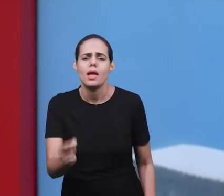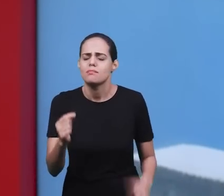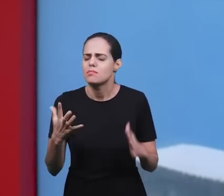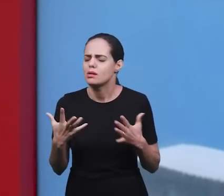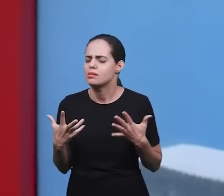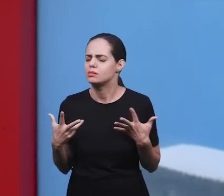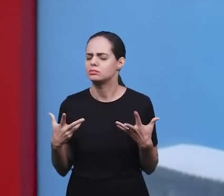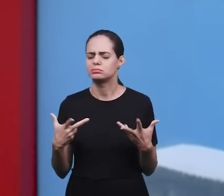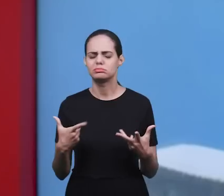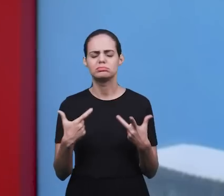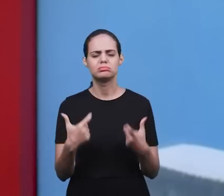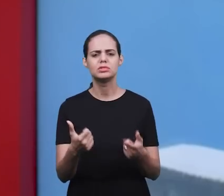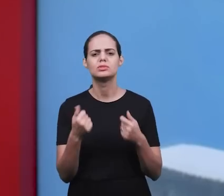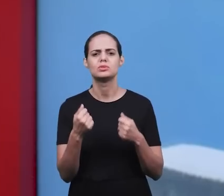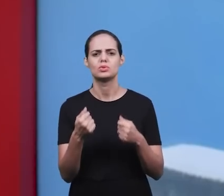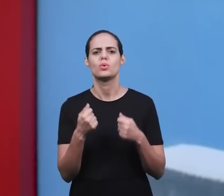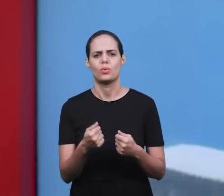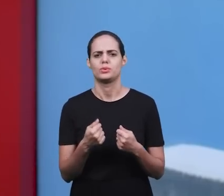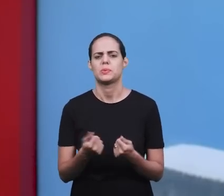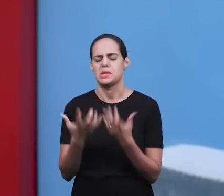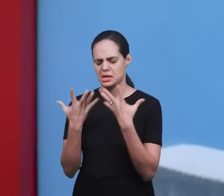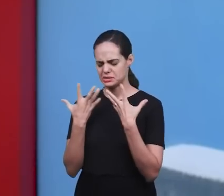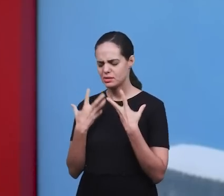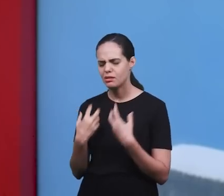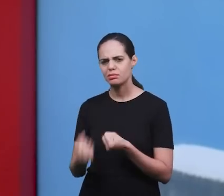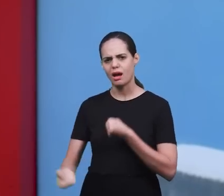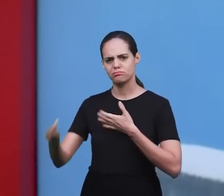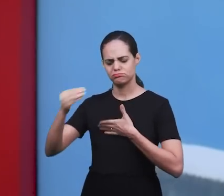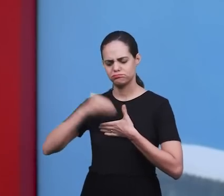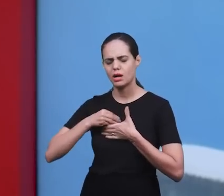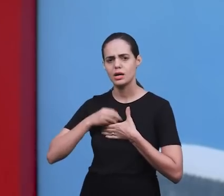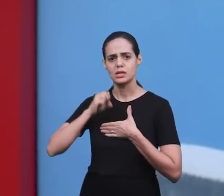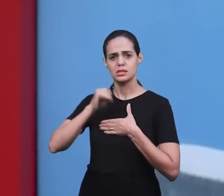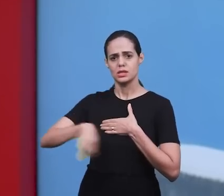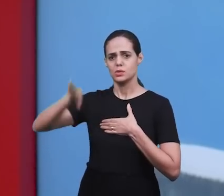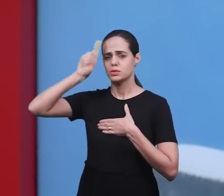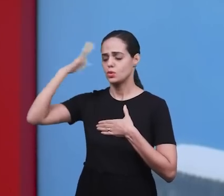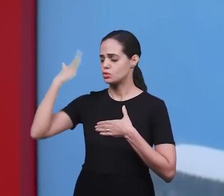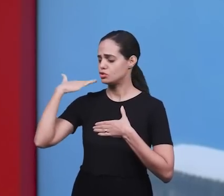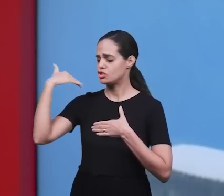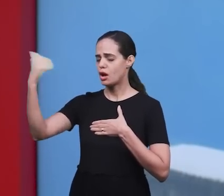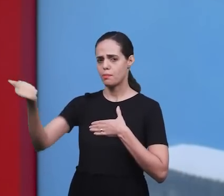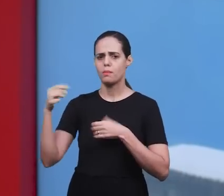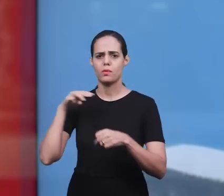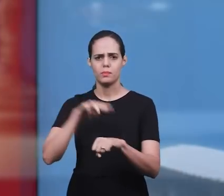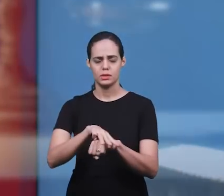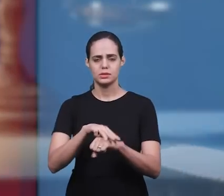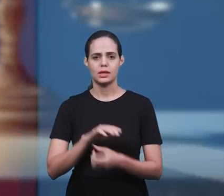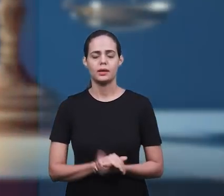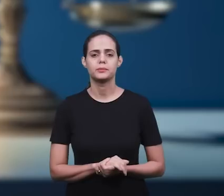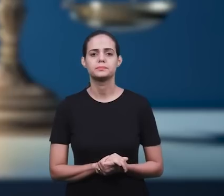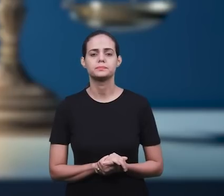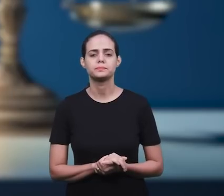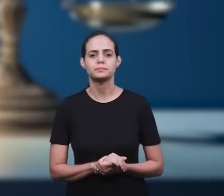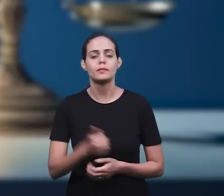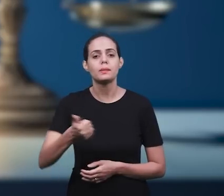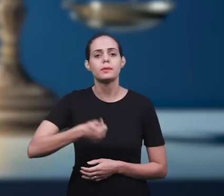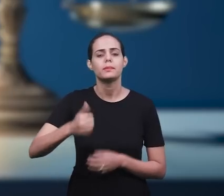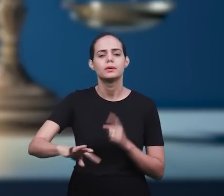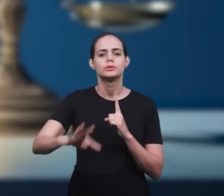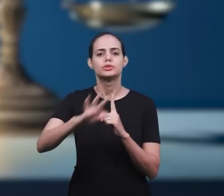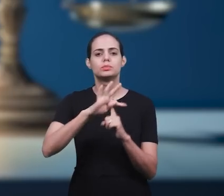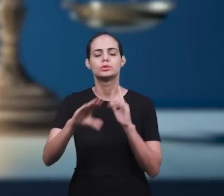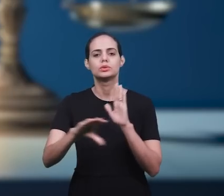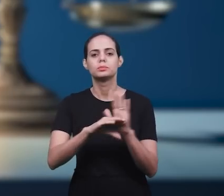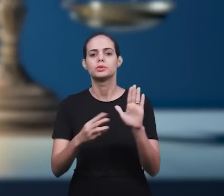nós temos de acolher em nossas vidas, se o Senhor nos chamou para esse ministério. Muito bom. 1 Timóteo capítulo